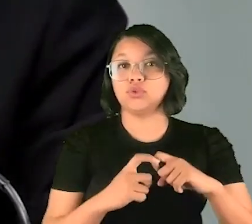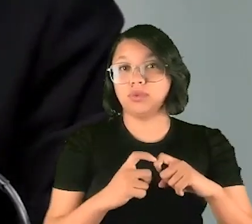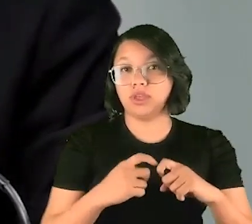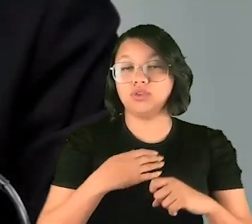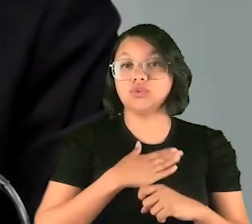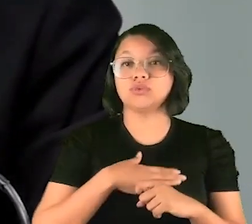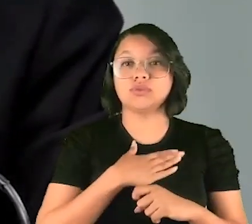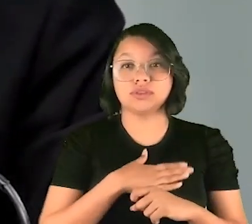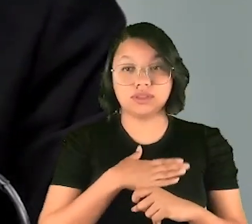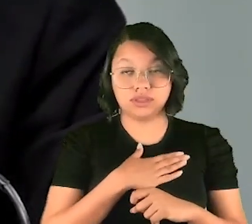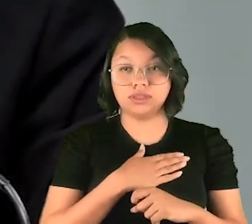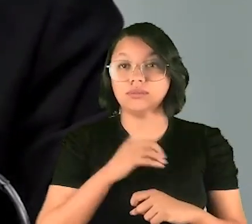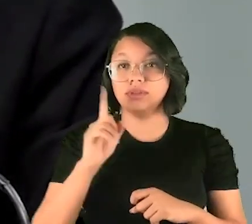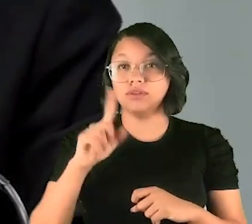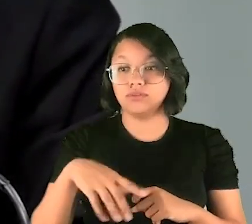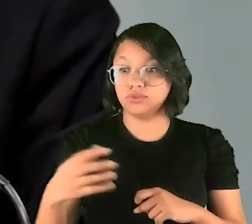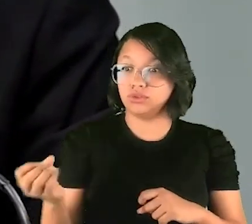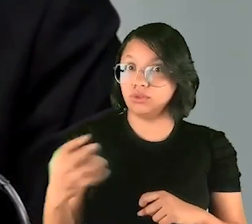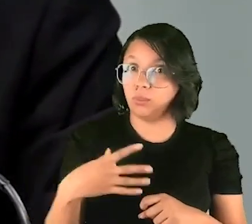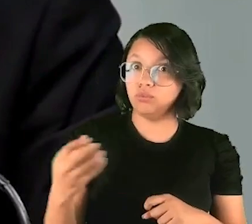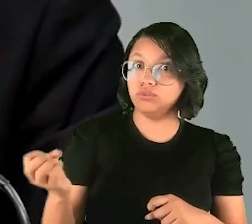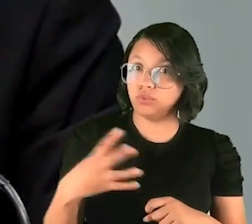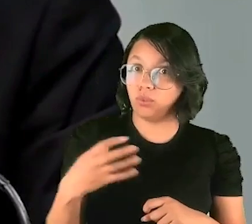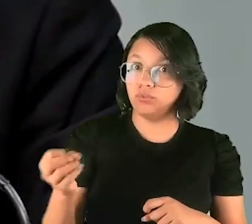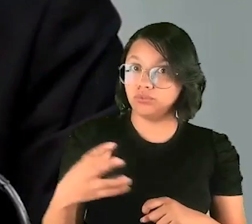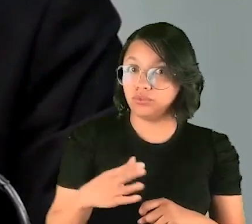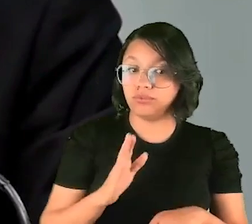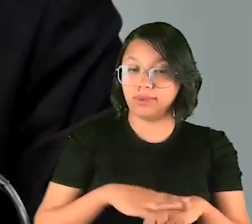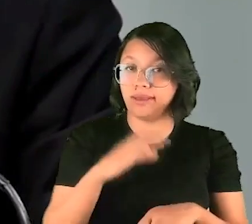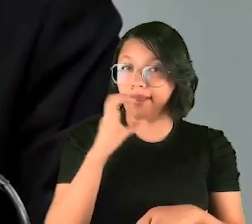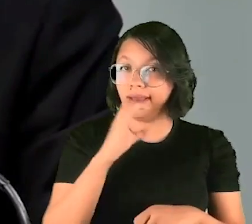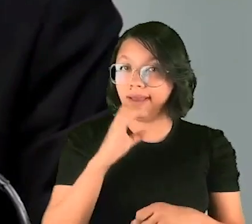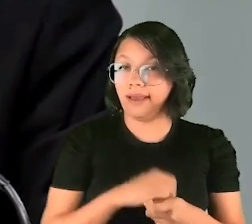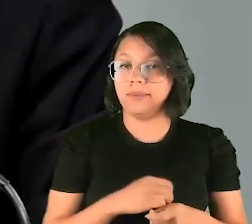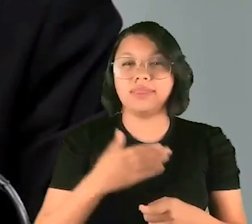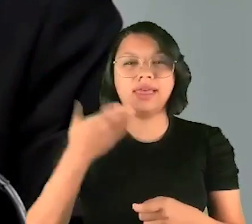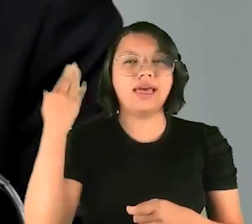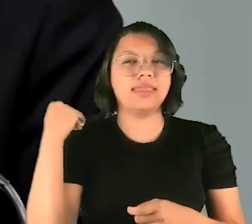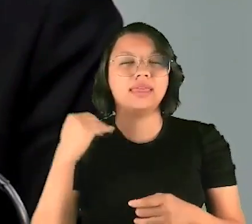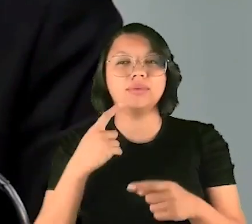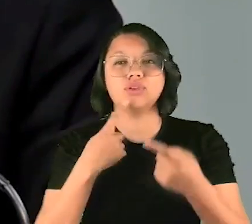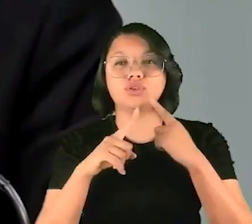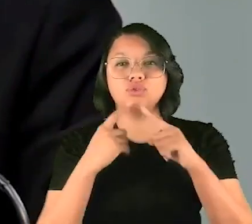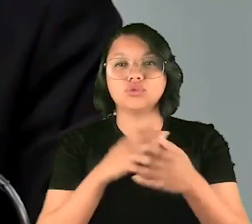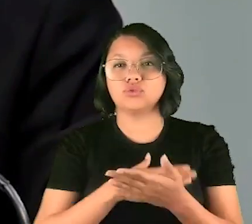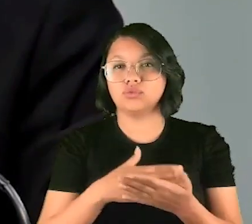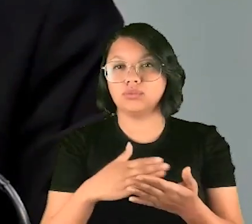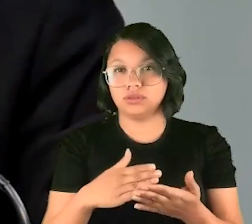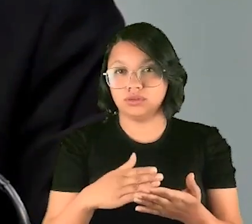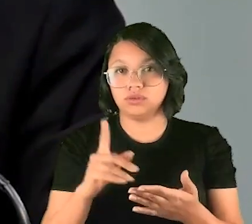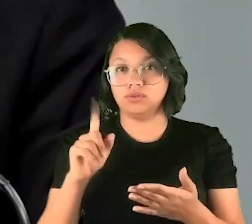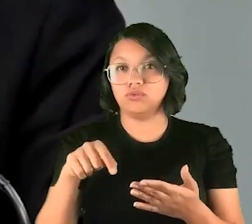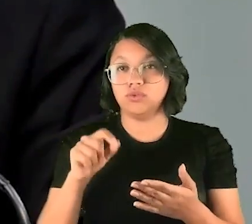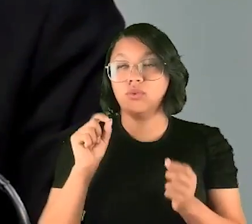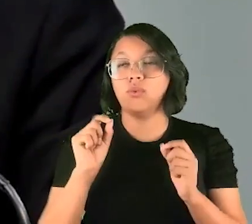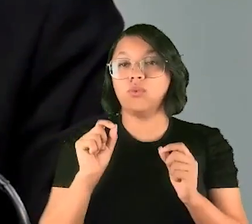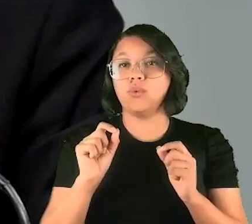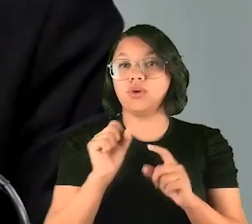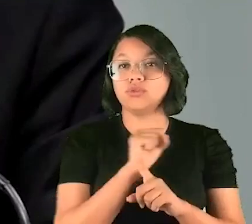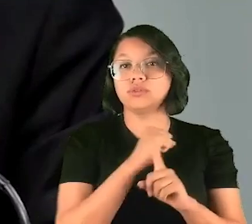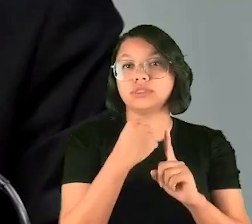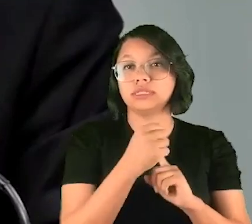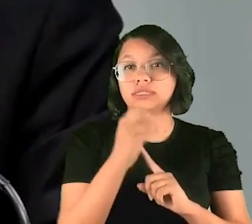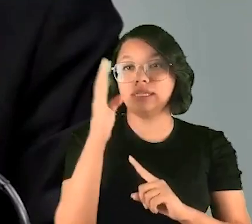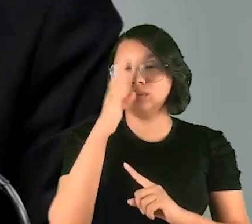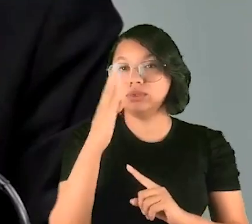Eu diria o seguinte, nós médicos gostaríamos que o rol fosse atualizado mais frequentemente. Na época da discussão inicial,